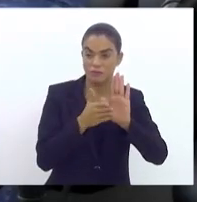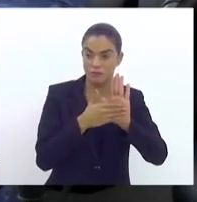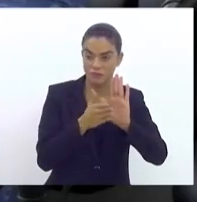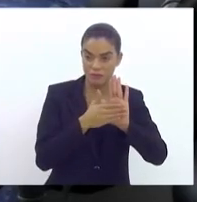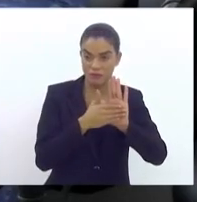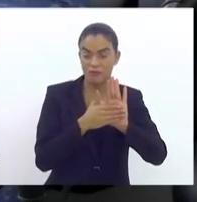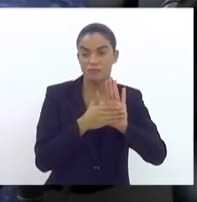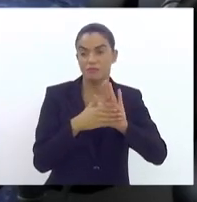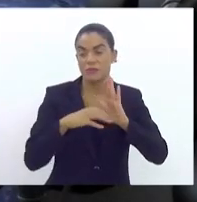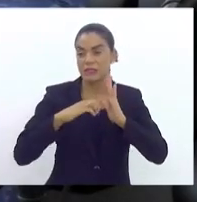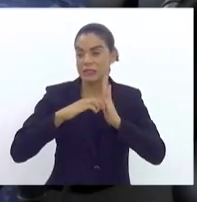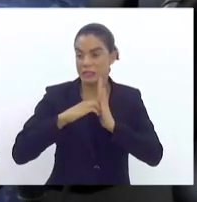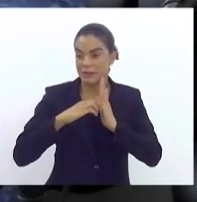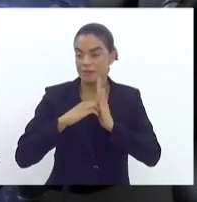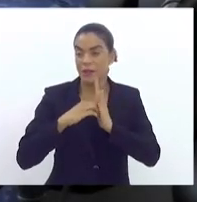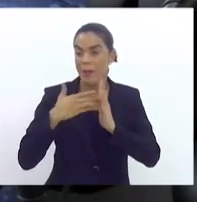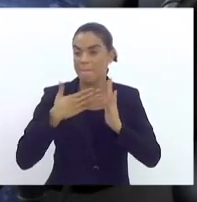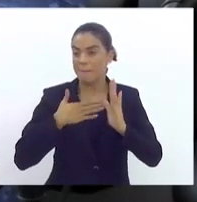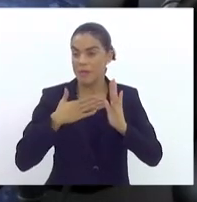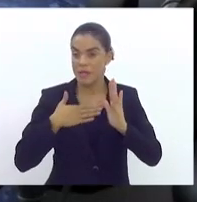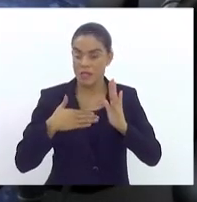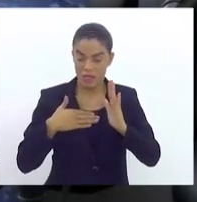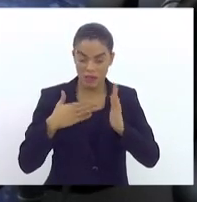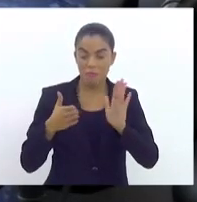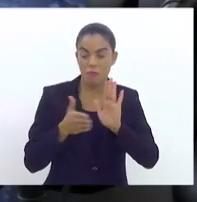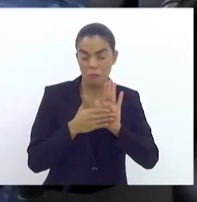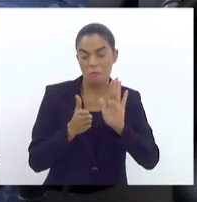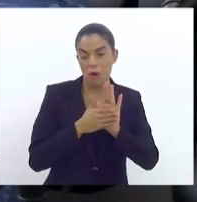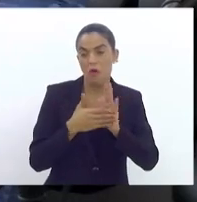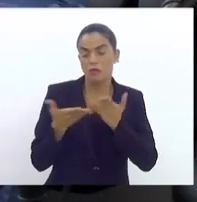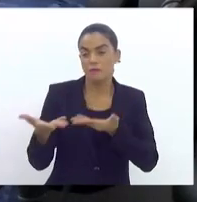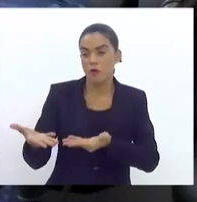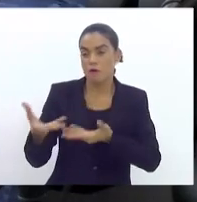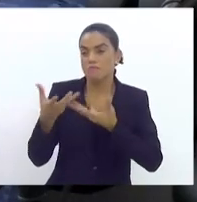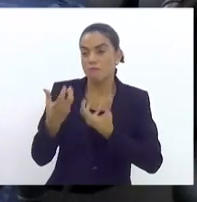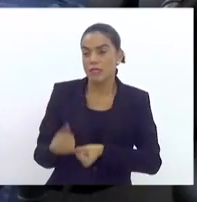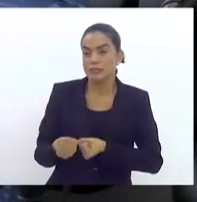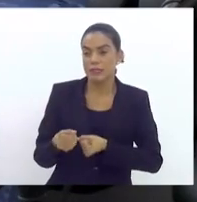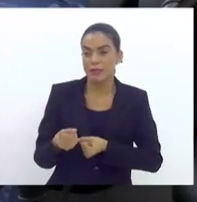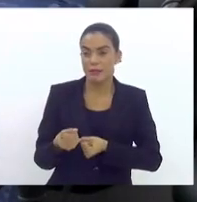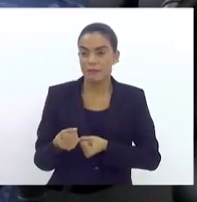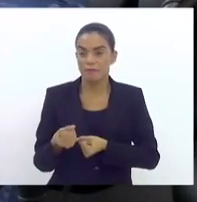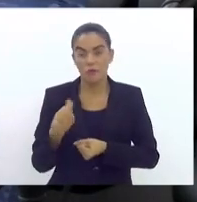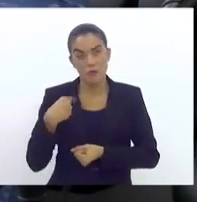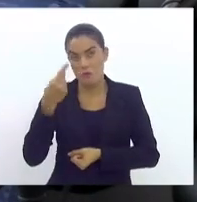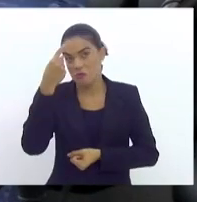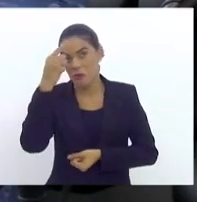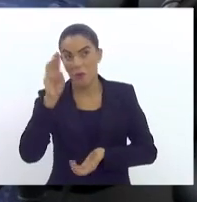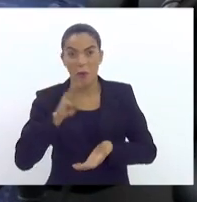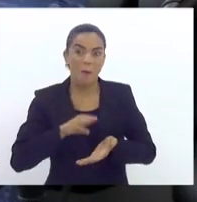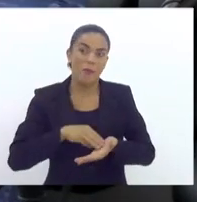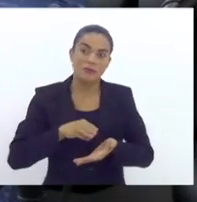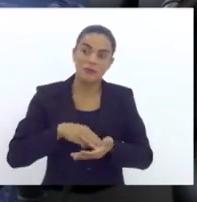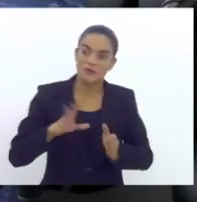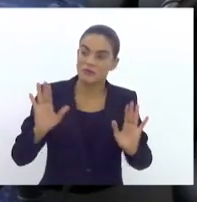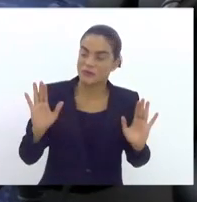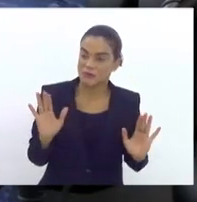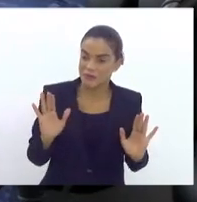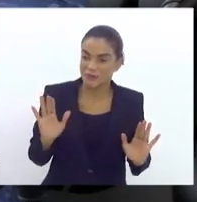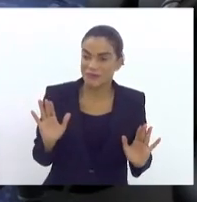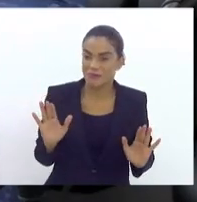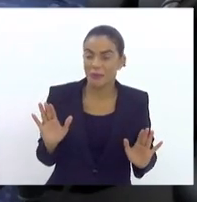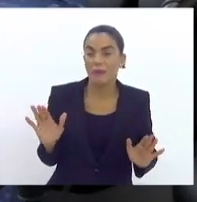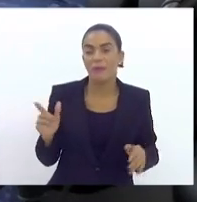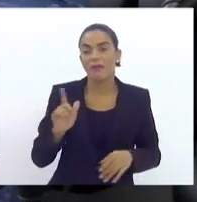e a minha proposta acabou sendo acolhido não sei por motivo por qual motivo e